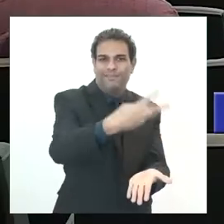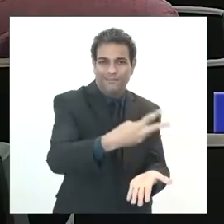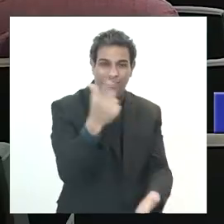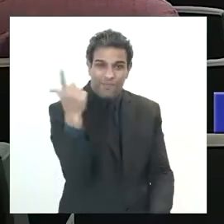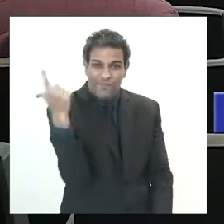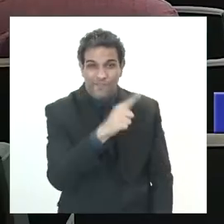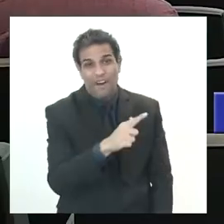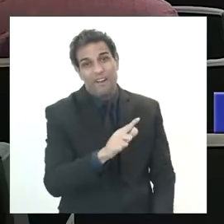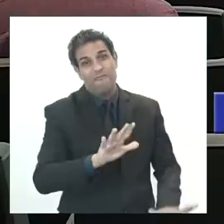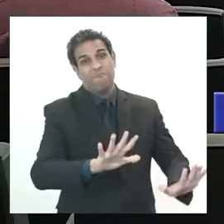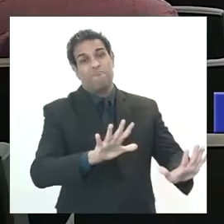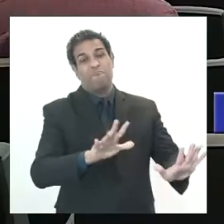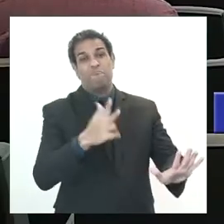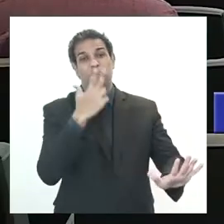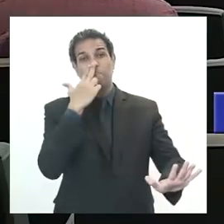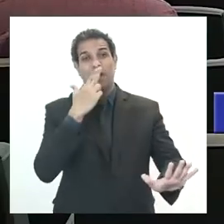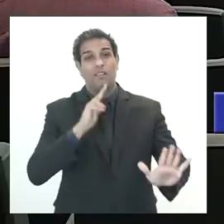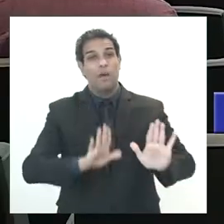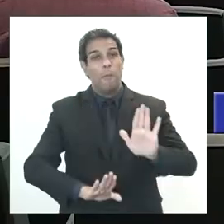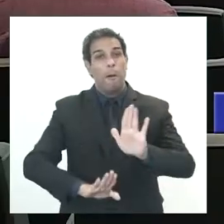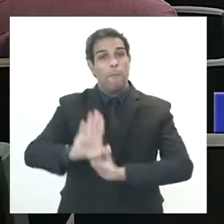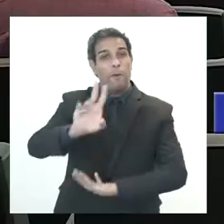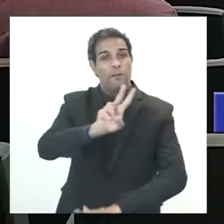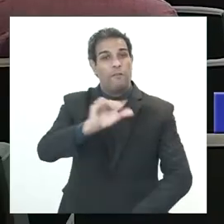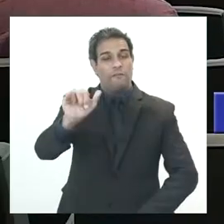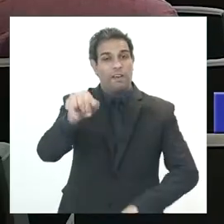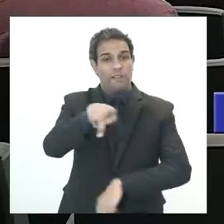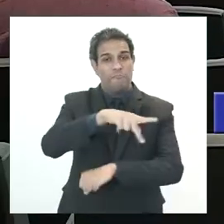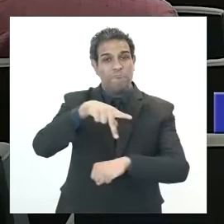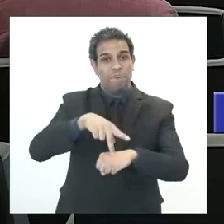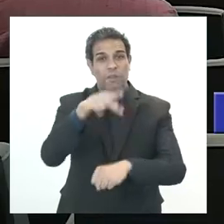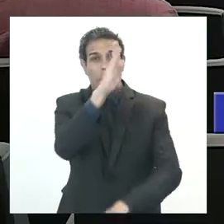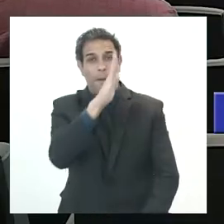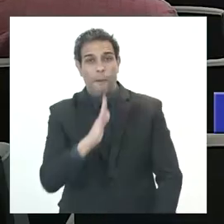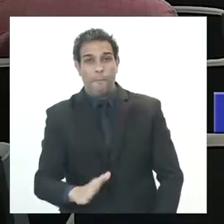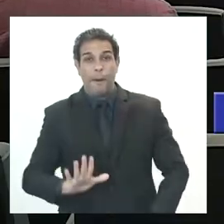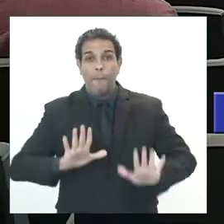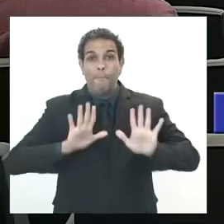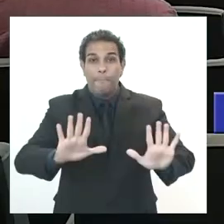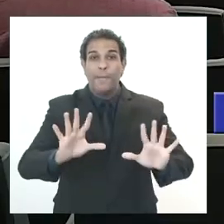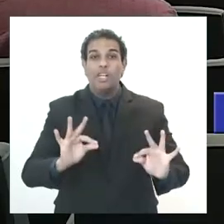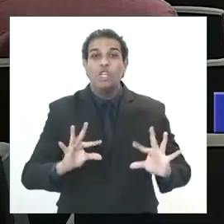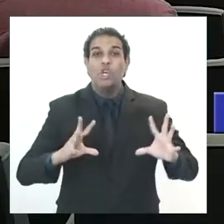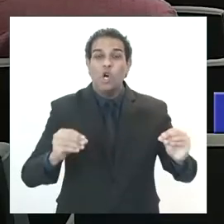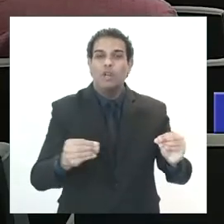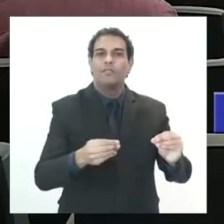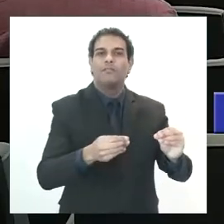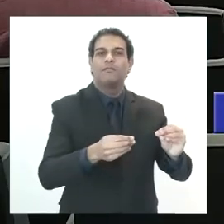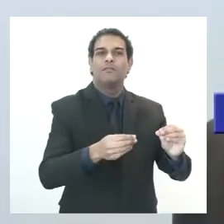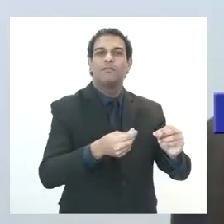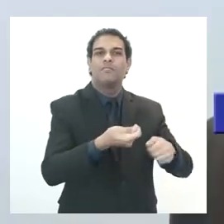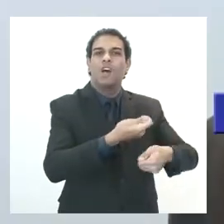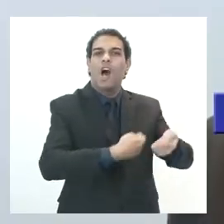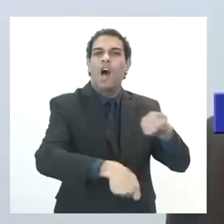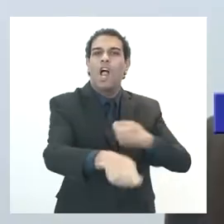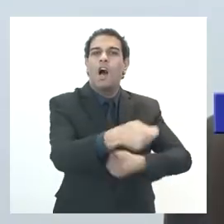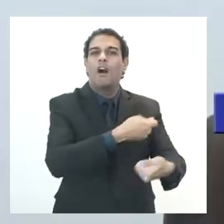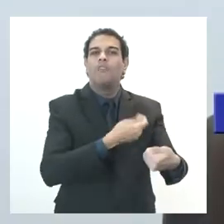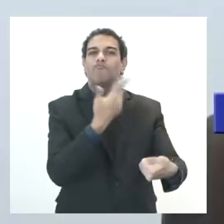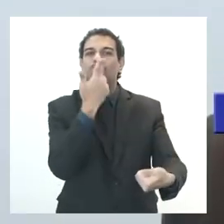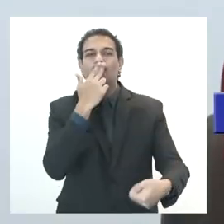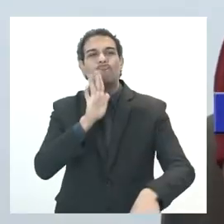e que isso Tiraria o país do buraco né só que todas essas reformas têm contribuído